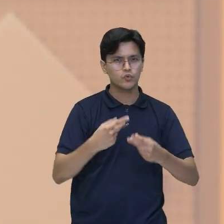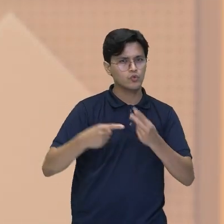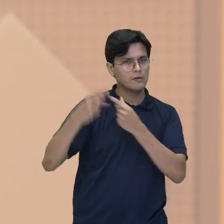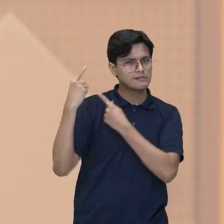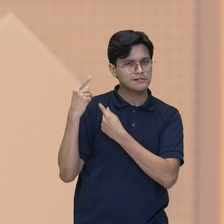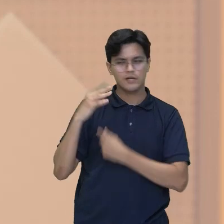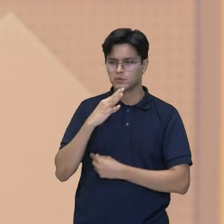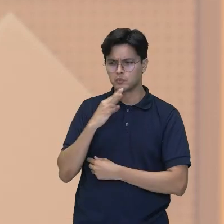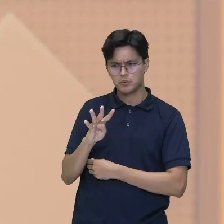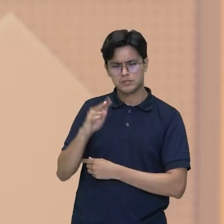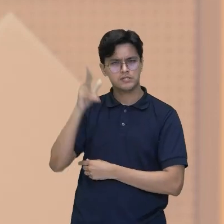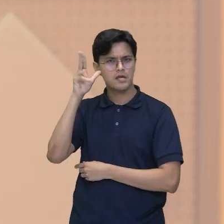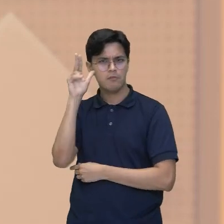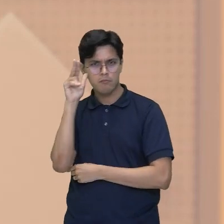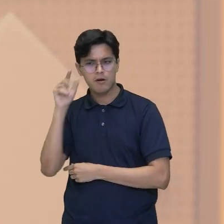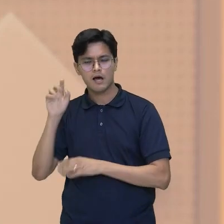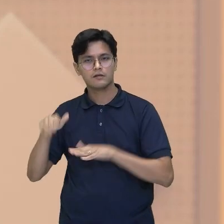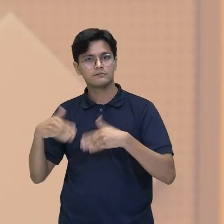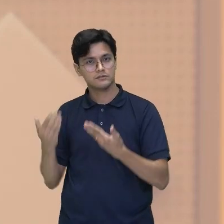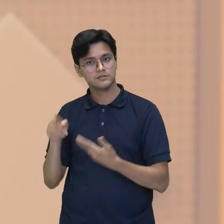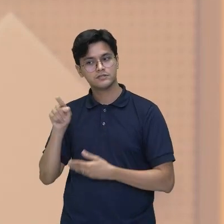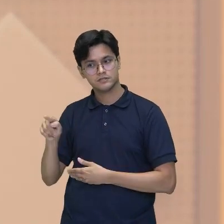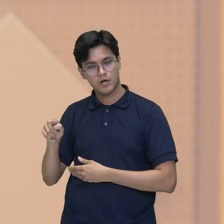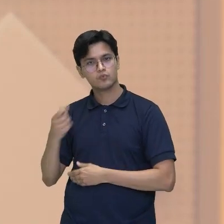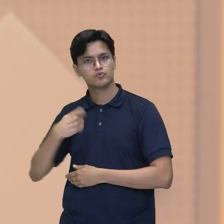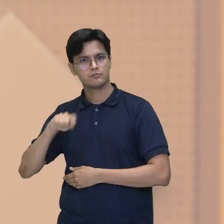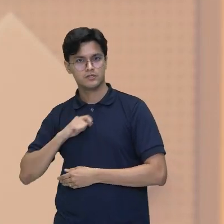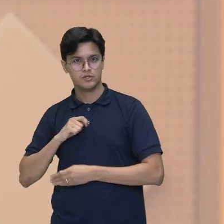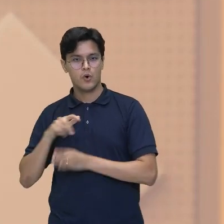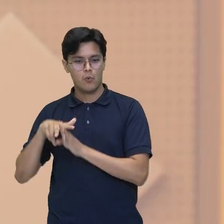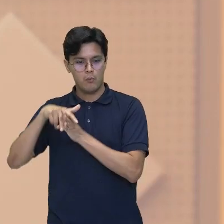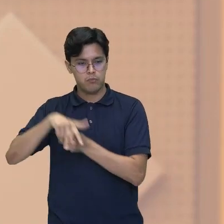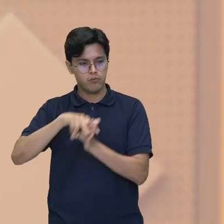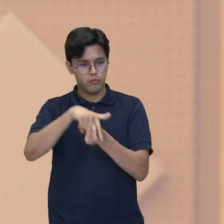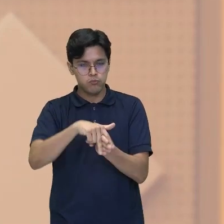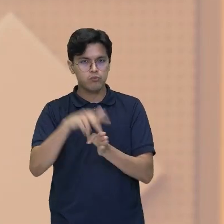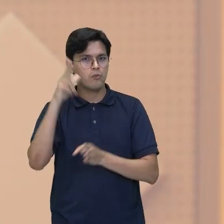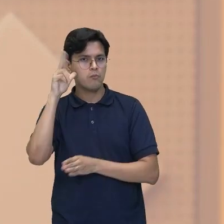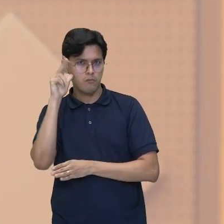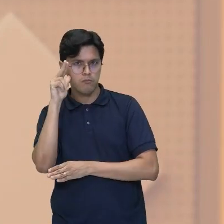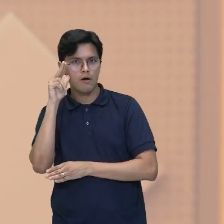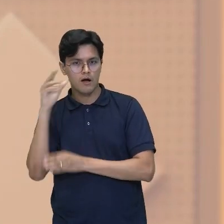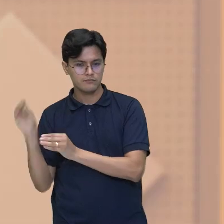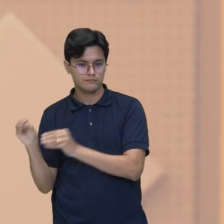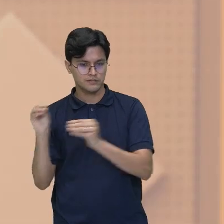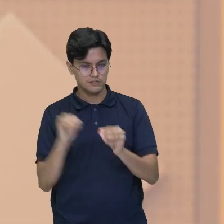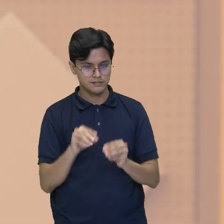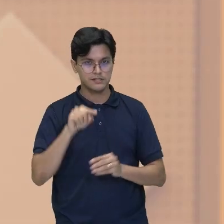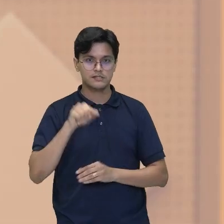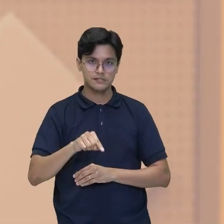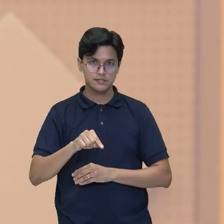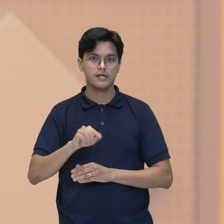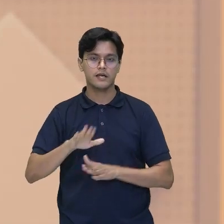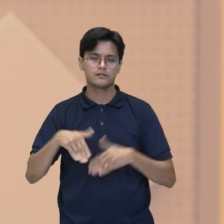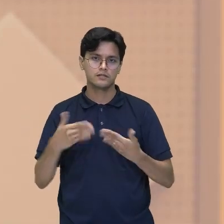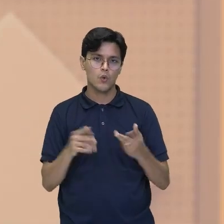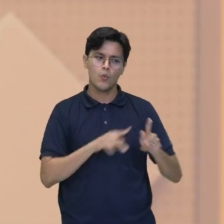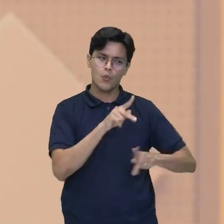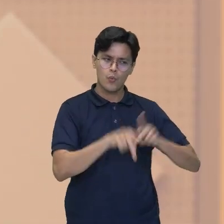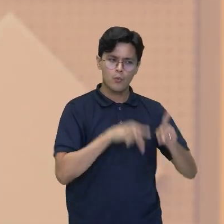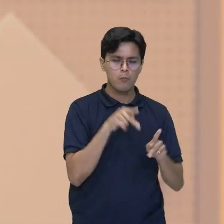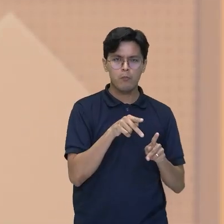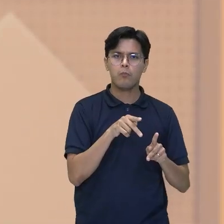na região e eles foram trazidos pelos espanhóis. Então, quando os povos americanos viram aqueles